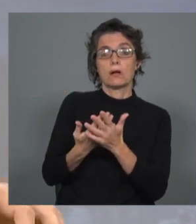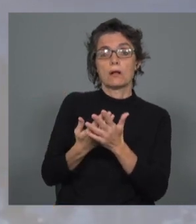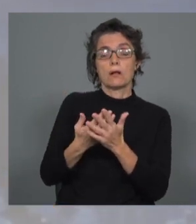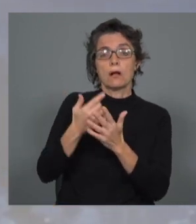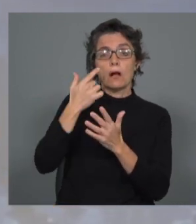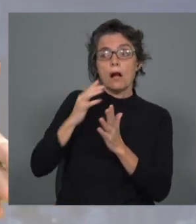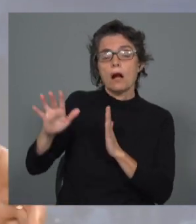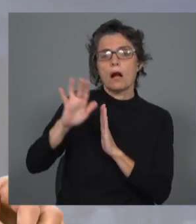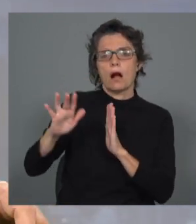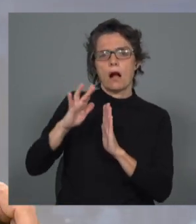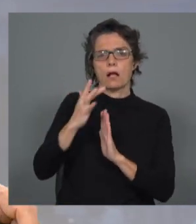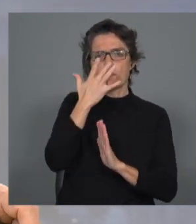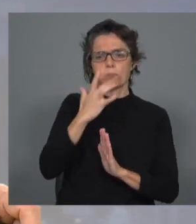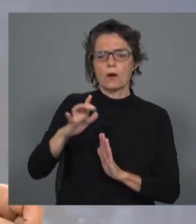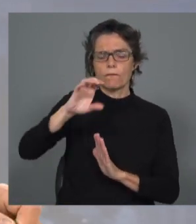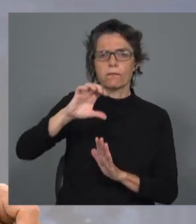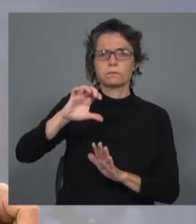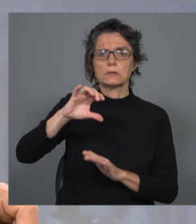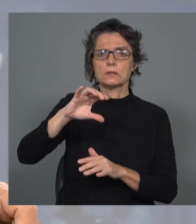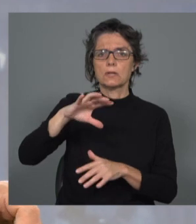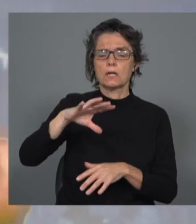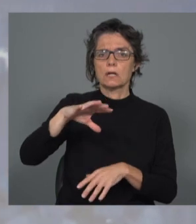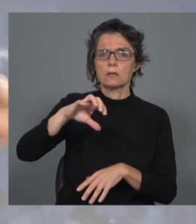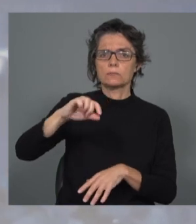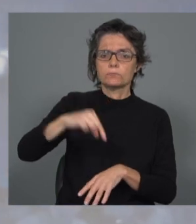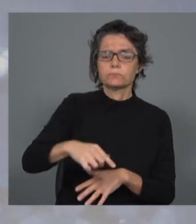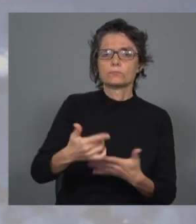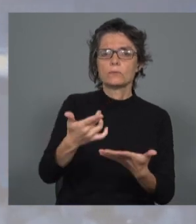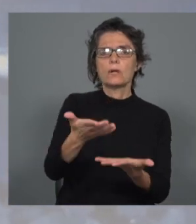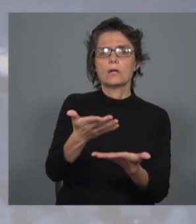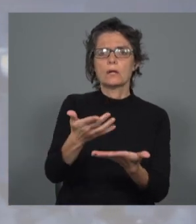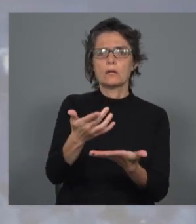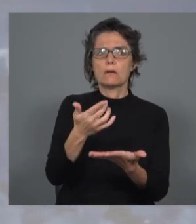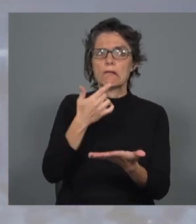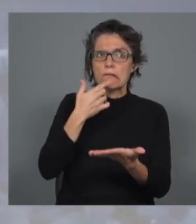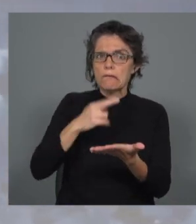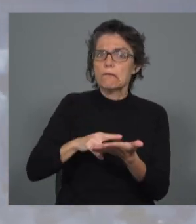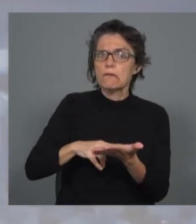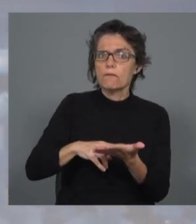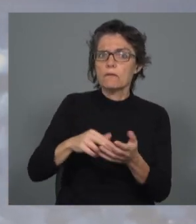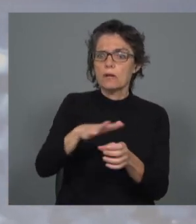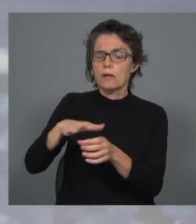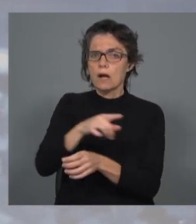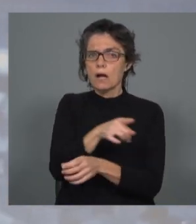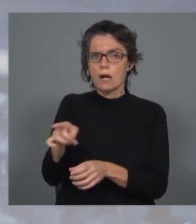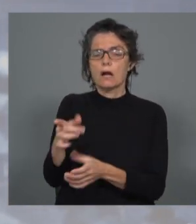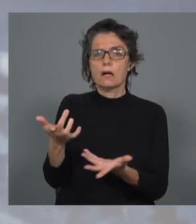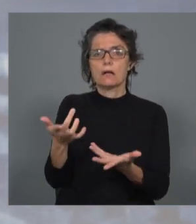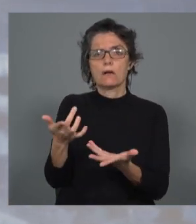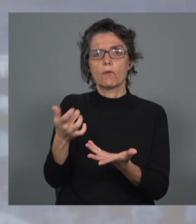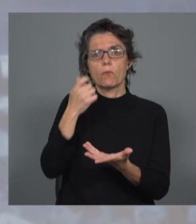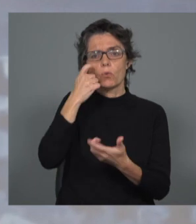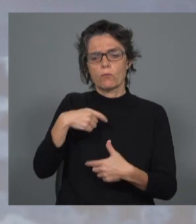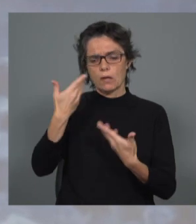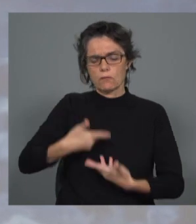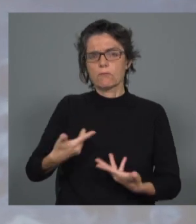e sobretudo o trabalho do jornalista também, fê-lo contactar com muitas situações onde de facto os direitos humanos não são